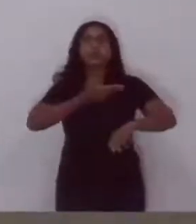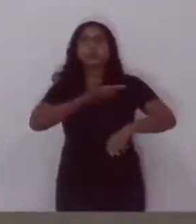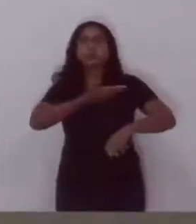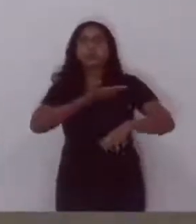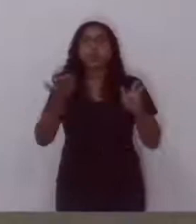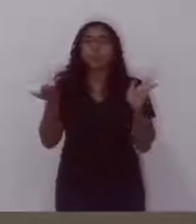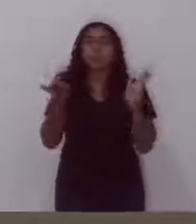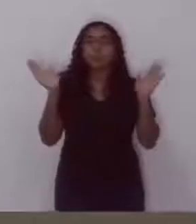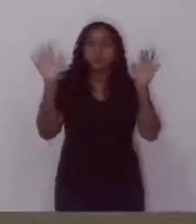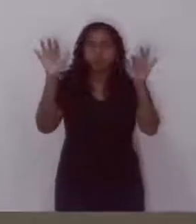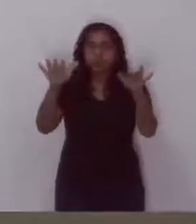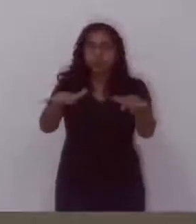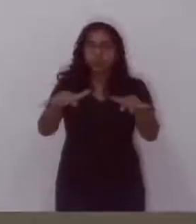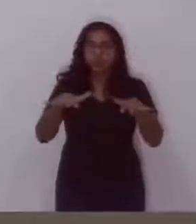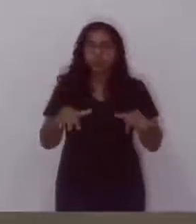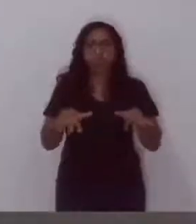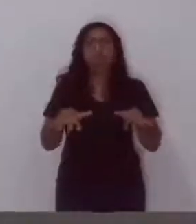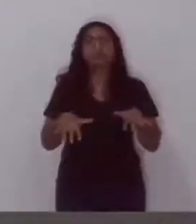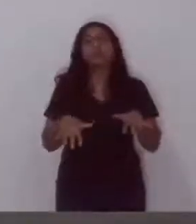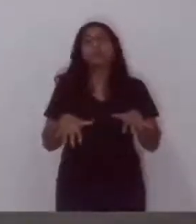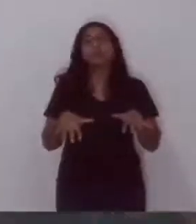amigos presentes.